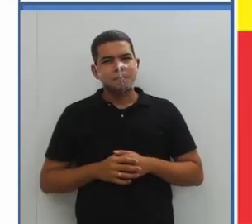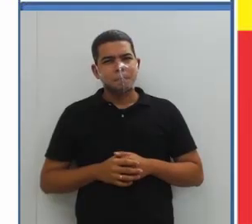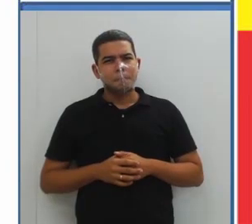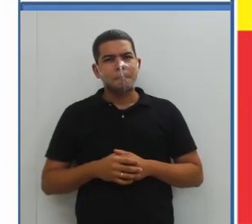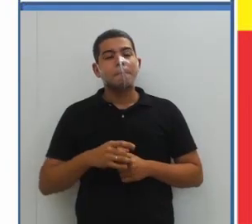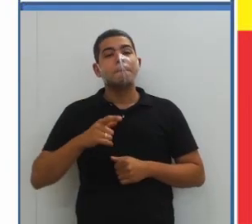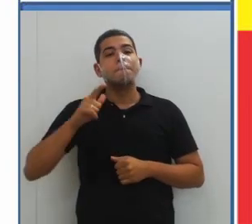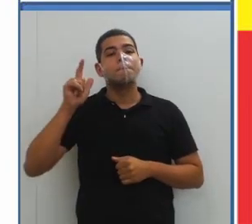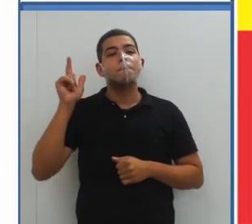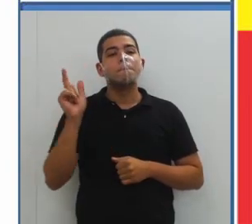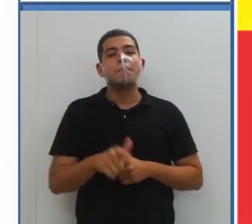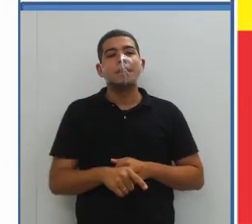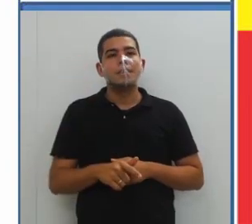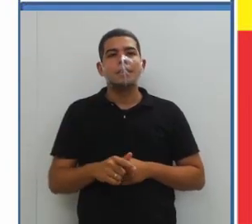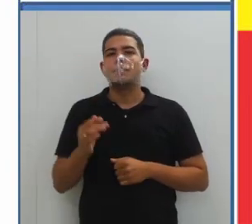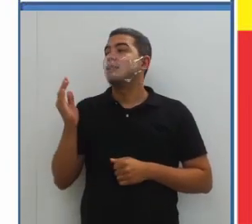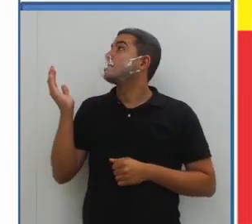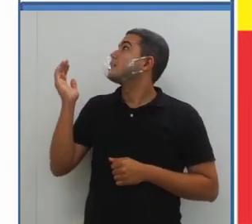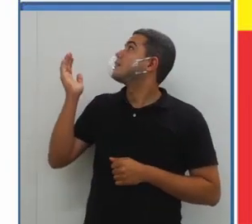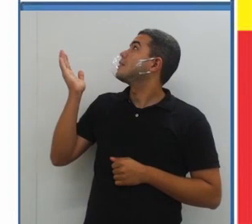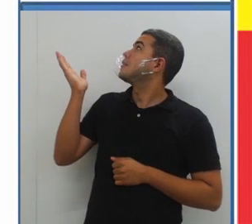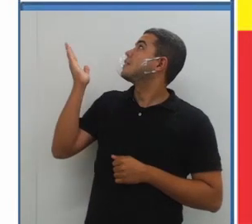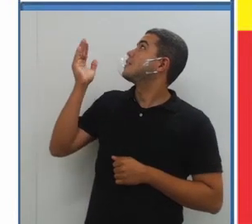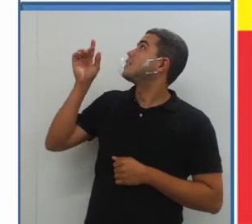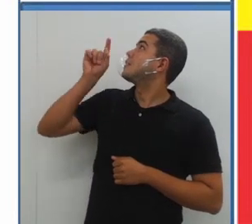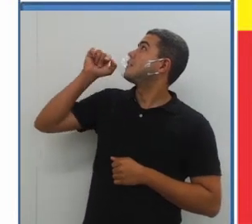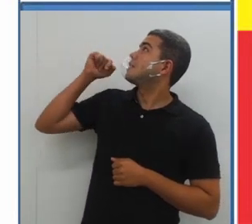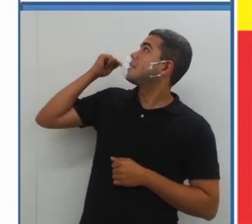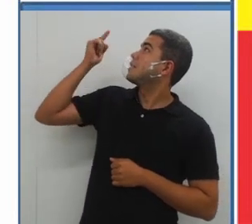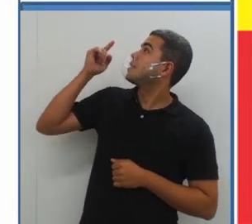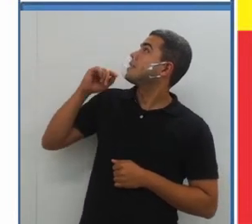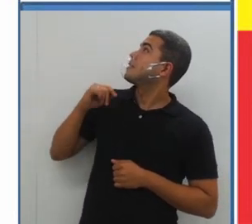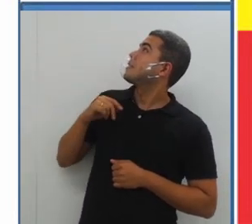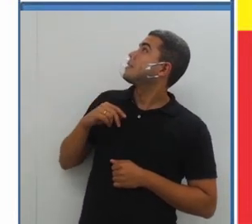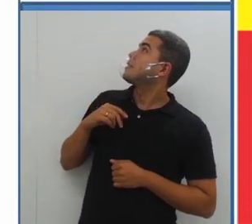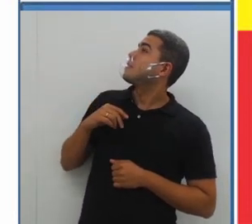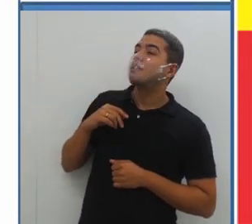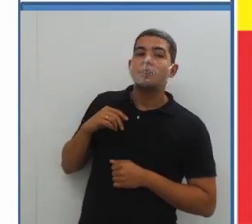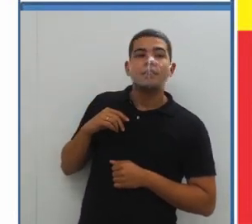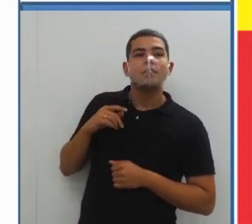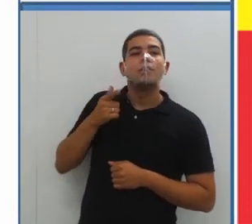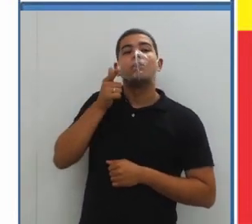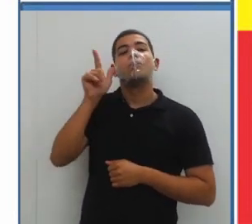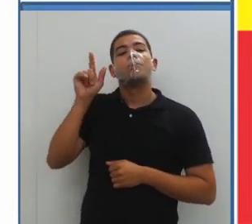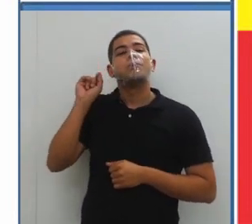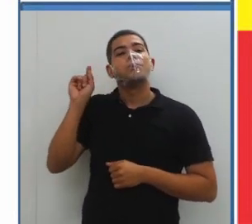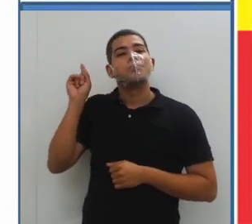quiser, ok? Então, no segundo quadrado, a gente tem outro